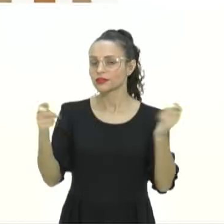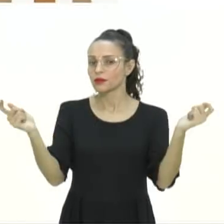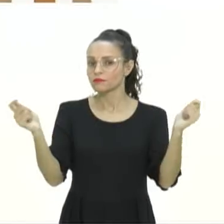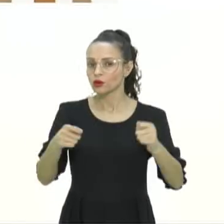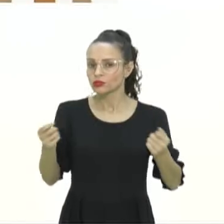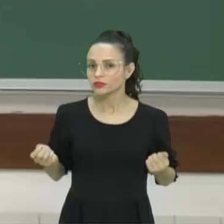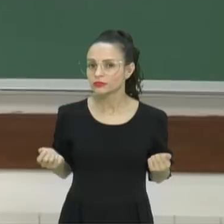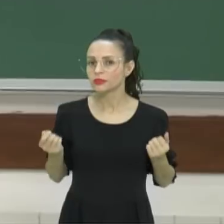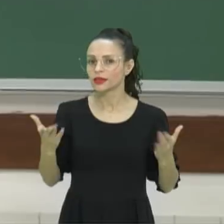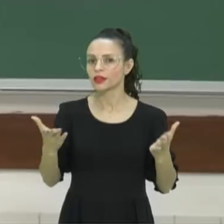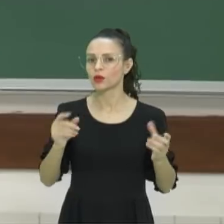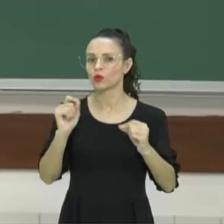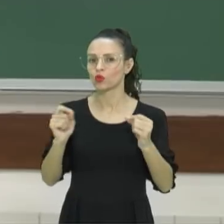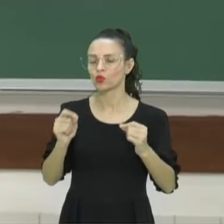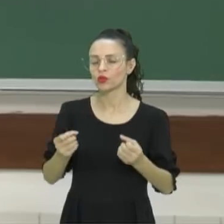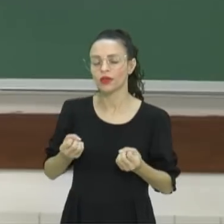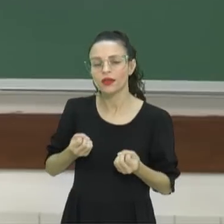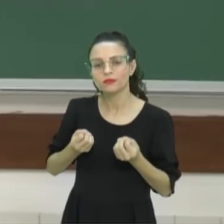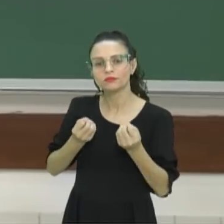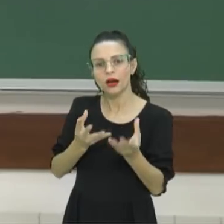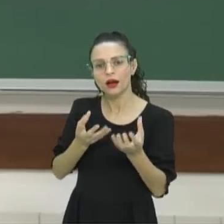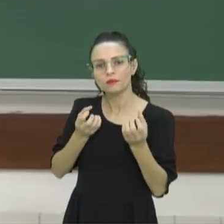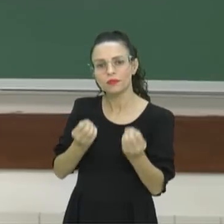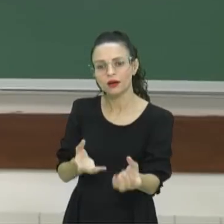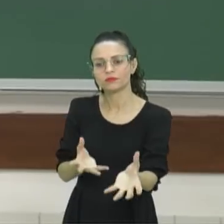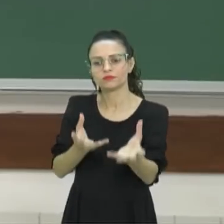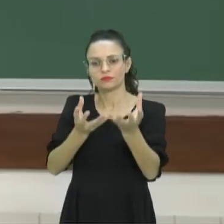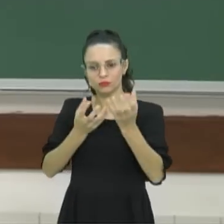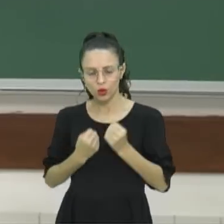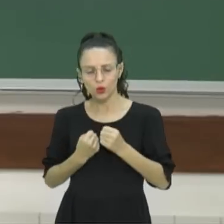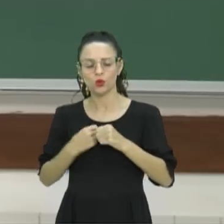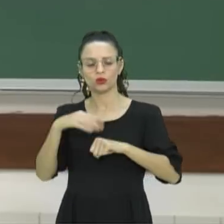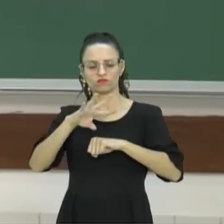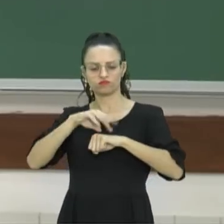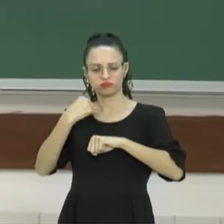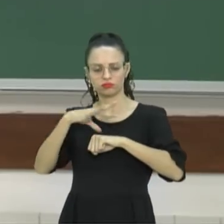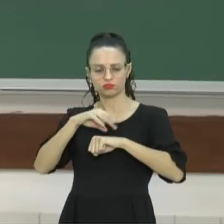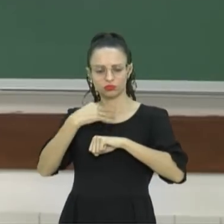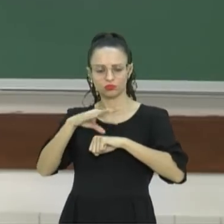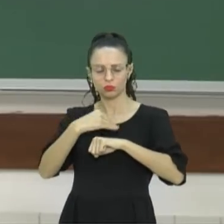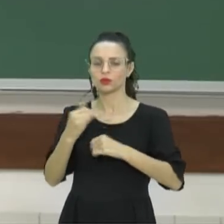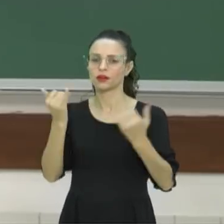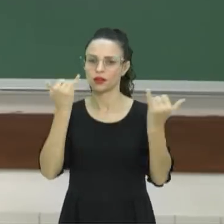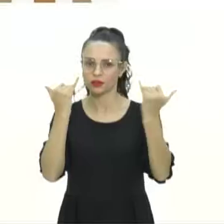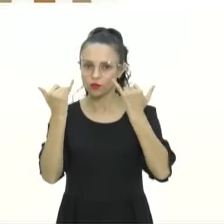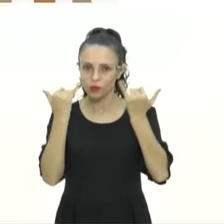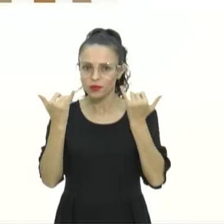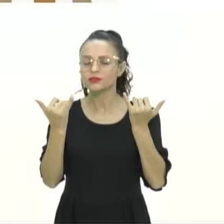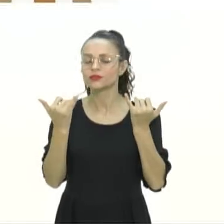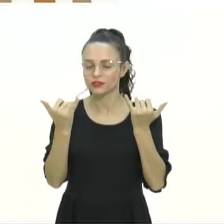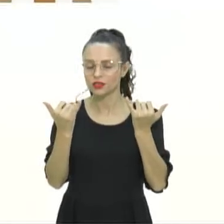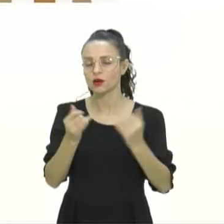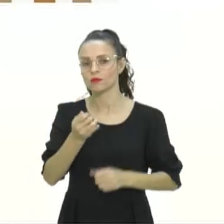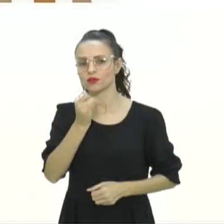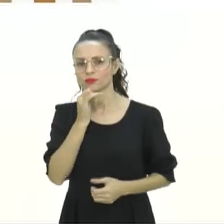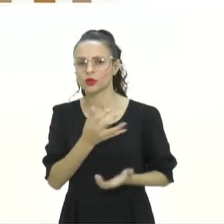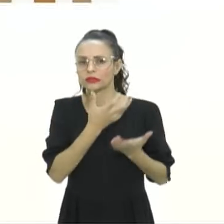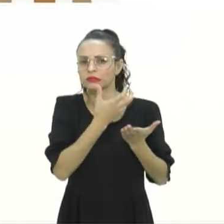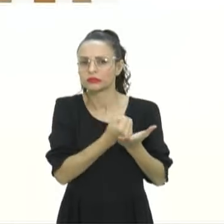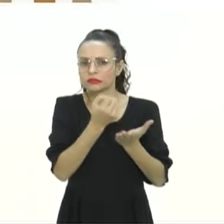formas de receber e compartilhar cada vez mais informações, como